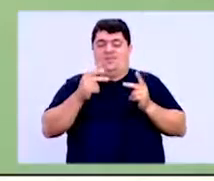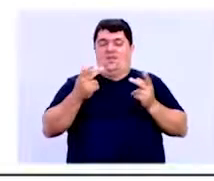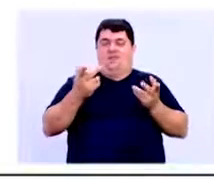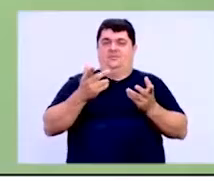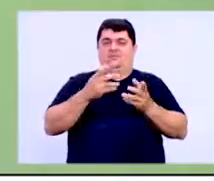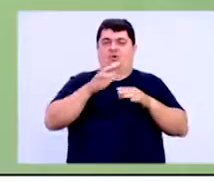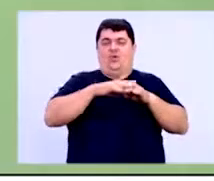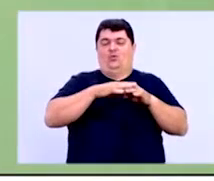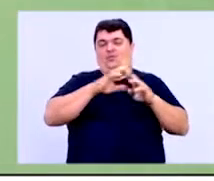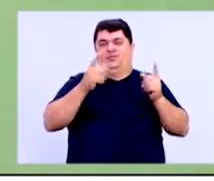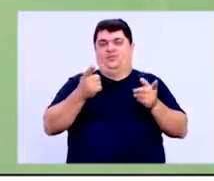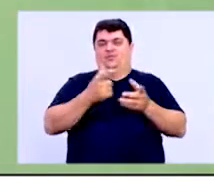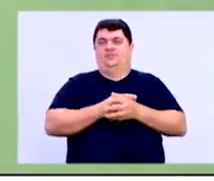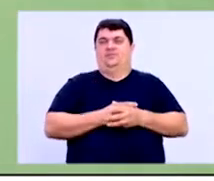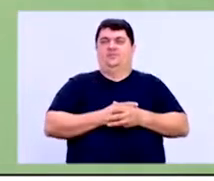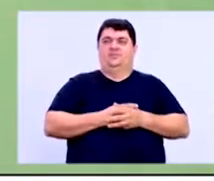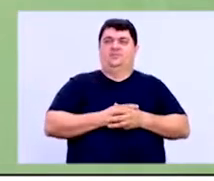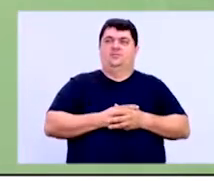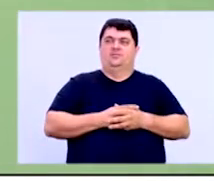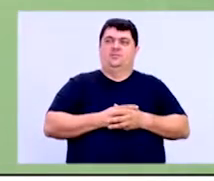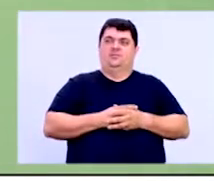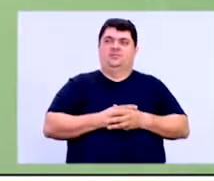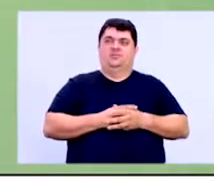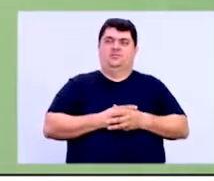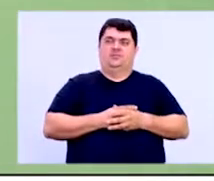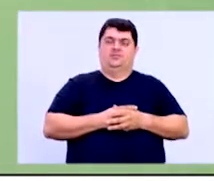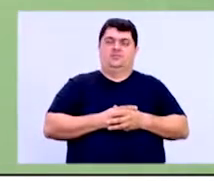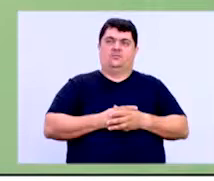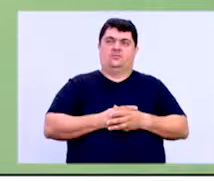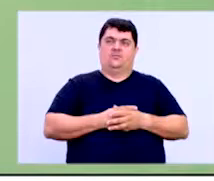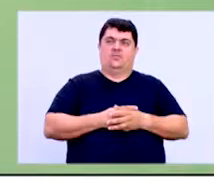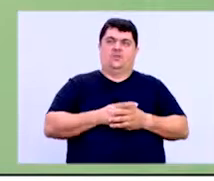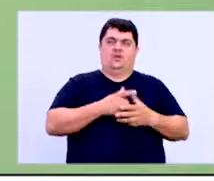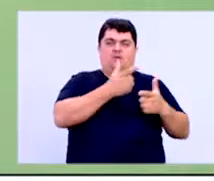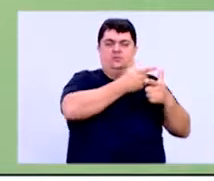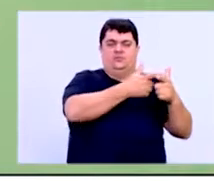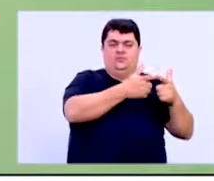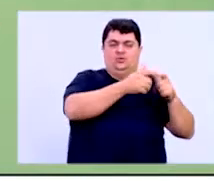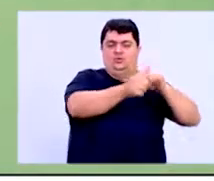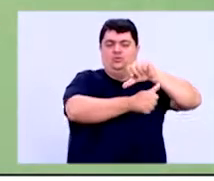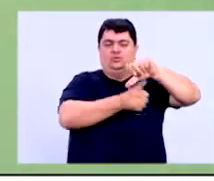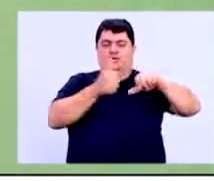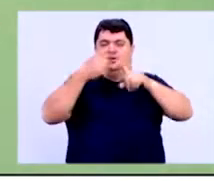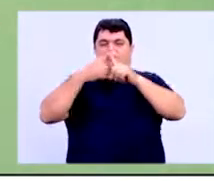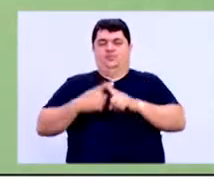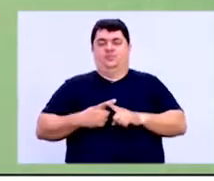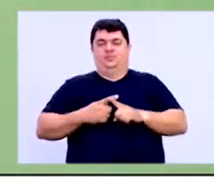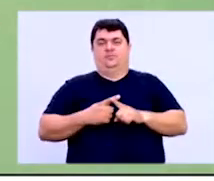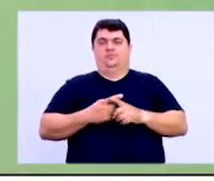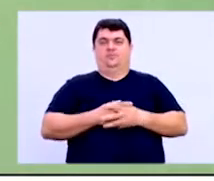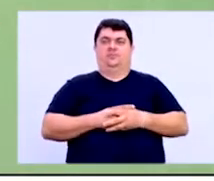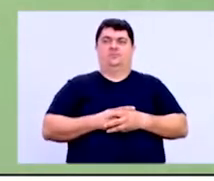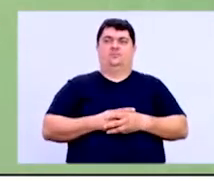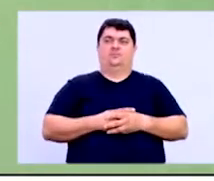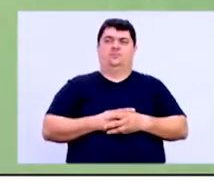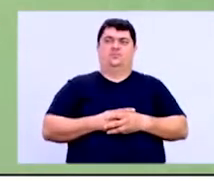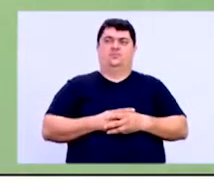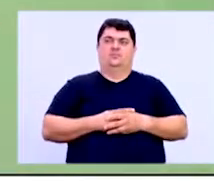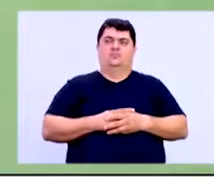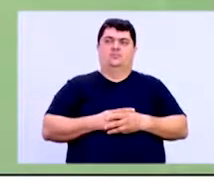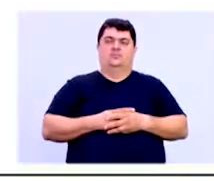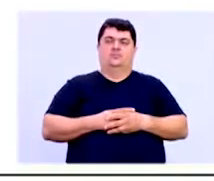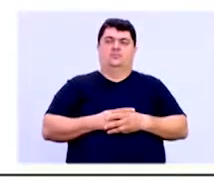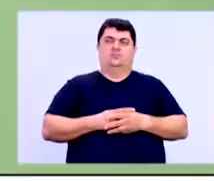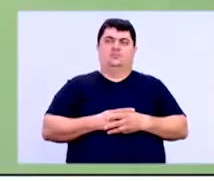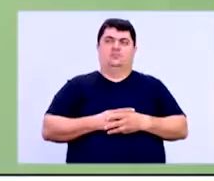conta. Qual é esse modo diferente? Em vez de dividir, nós multiplicamos por esse valor aqui